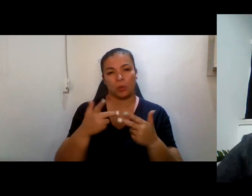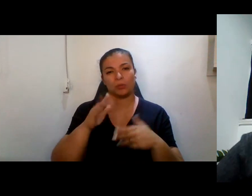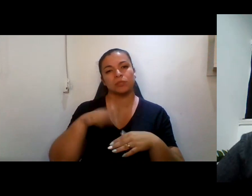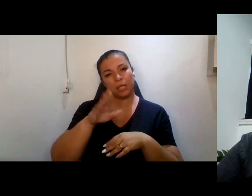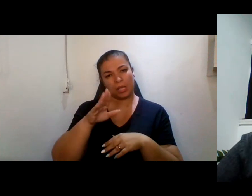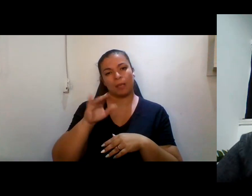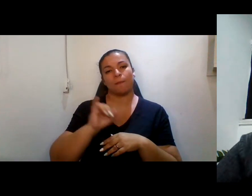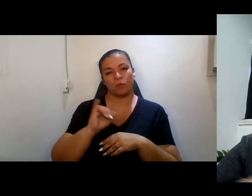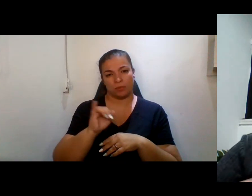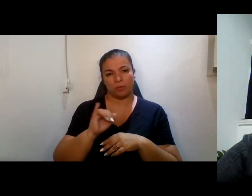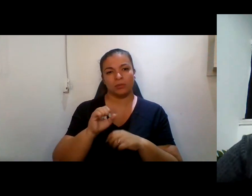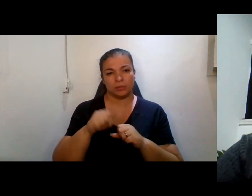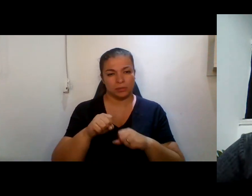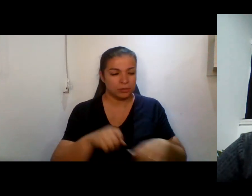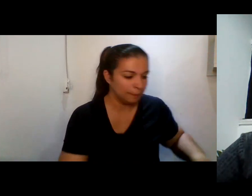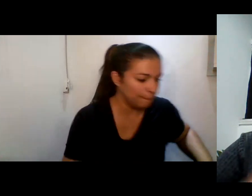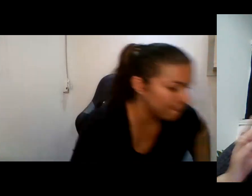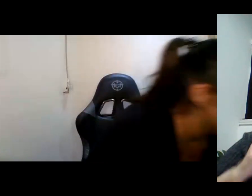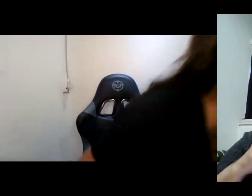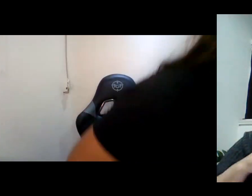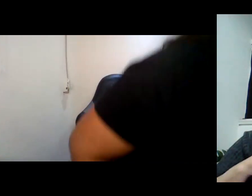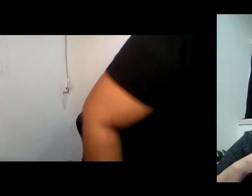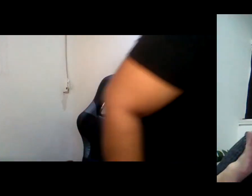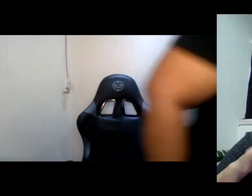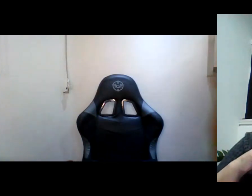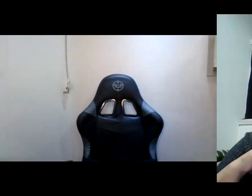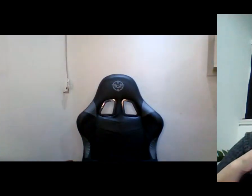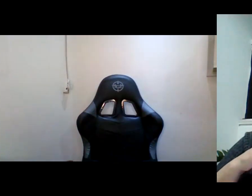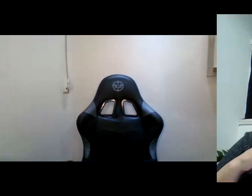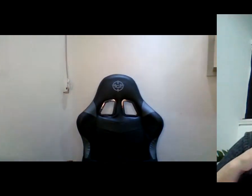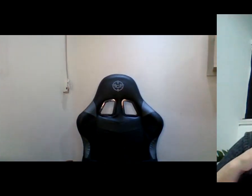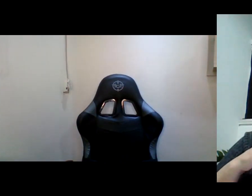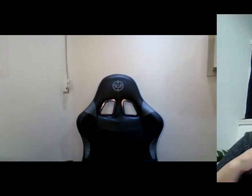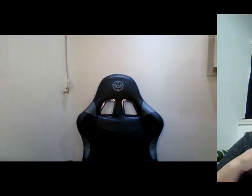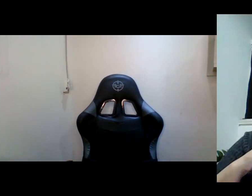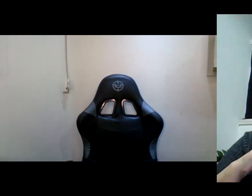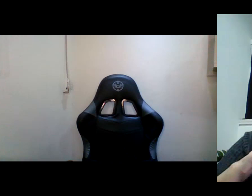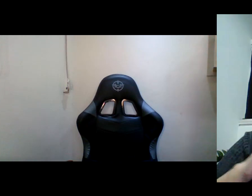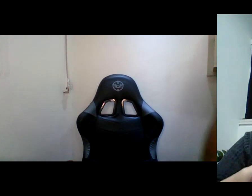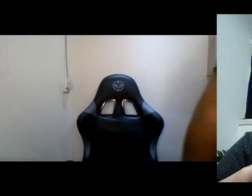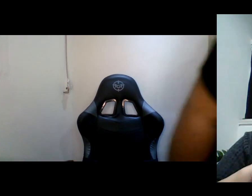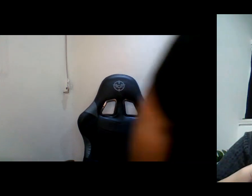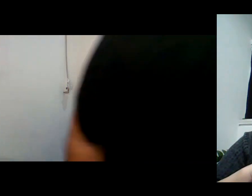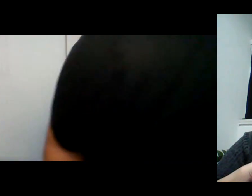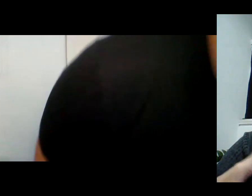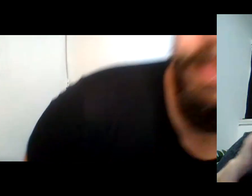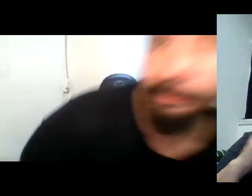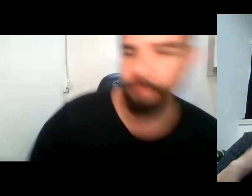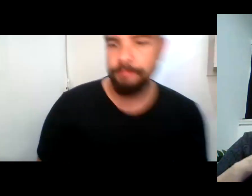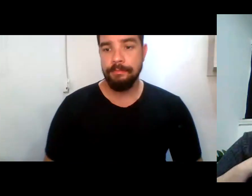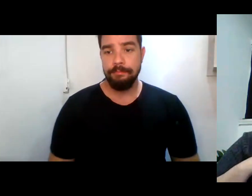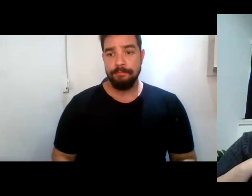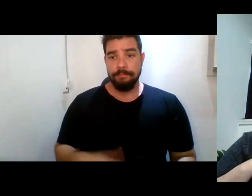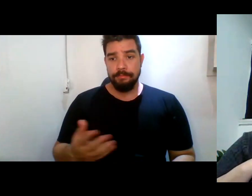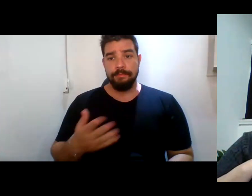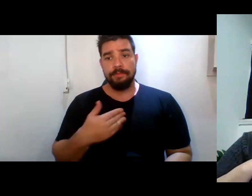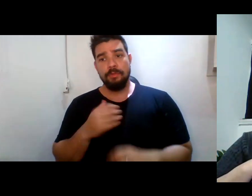né? E que pode, mas aí eu peço para vocês nos ajudarem assim a